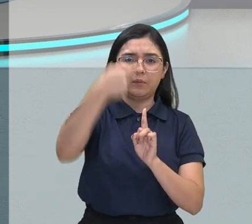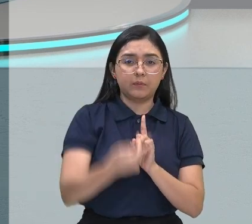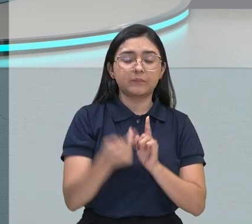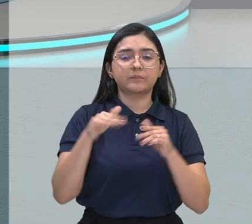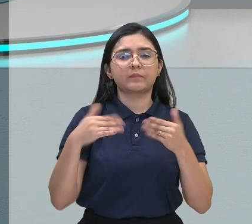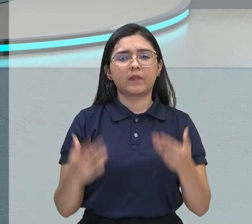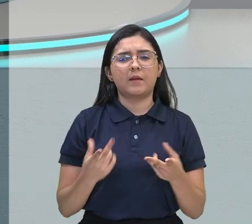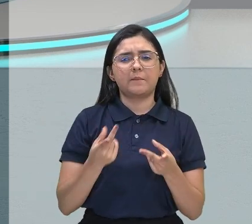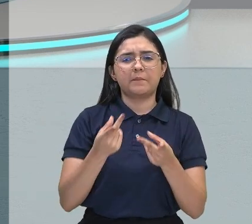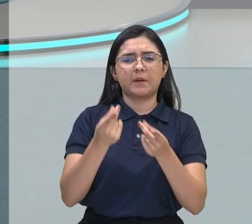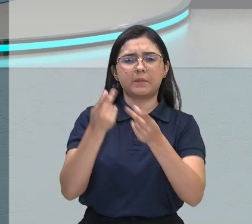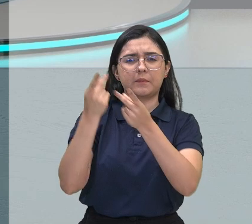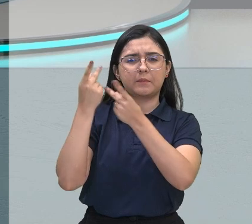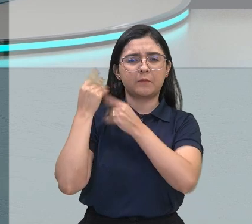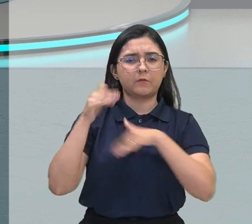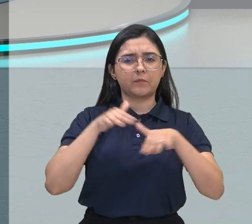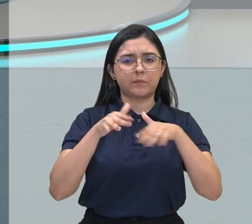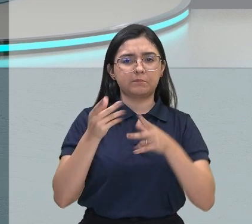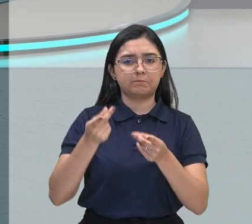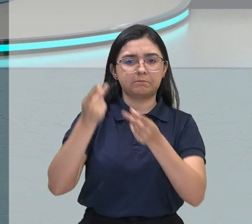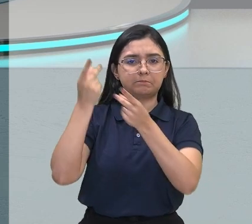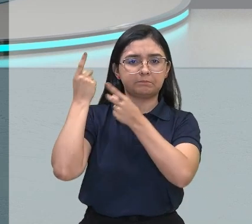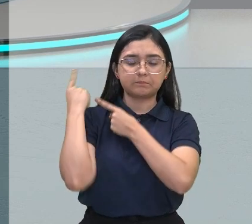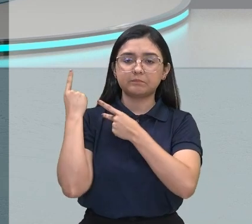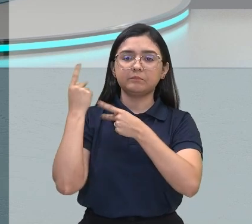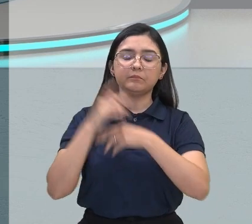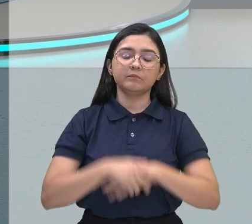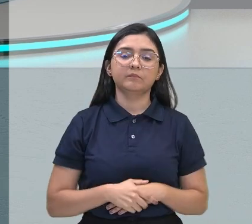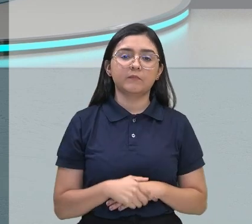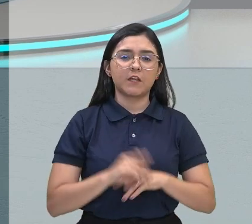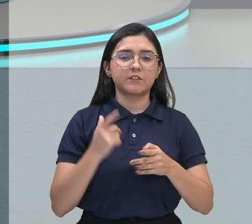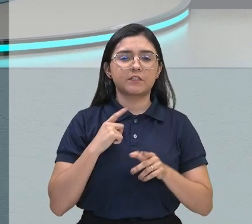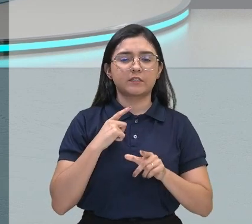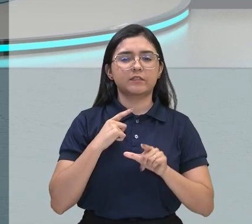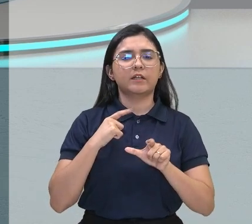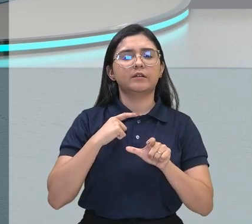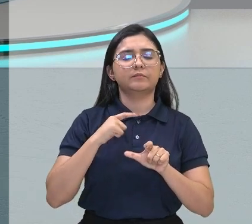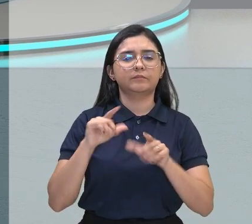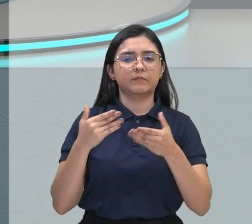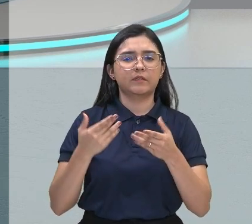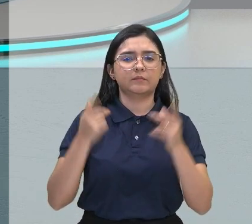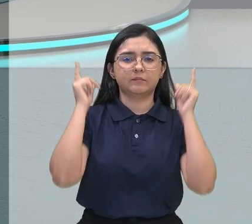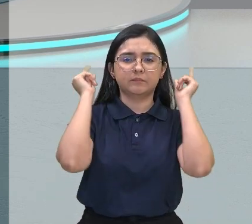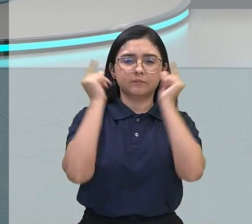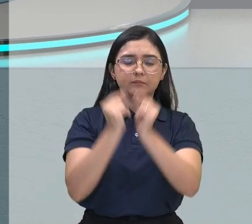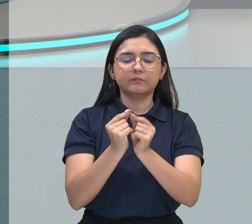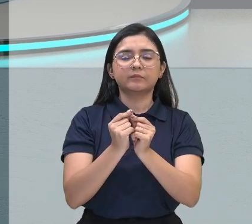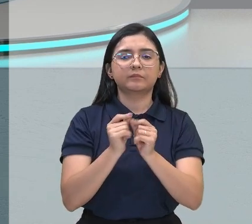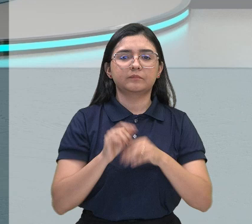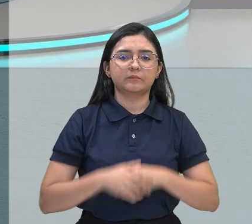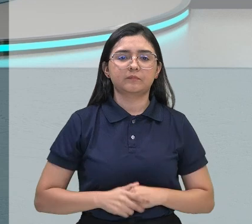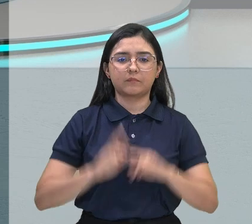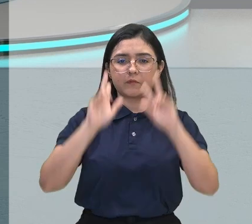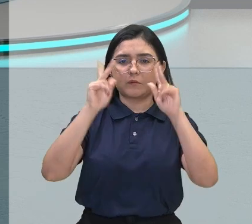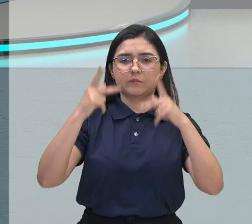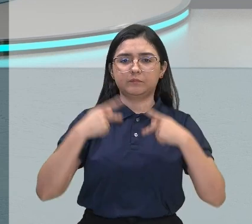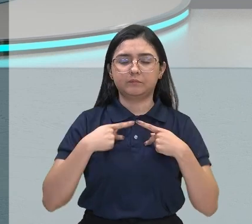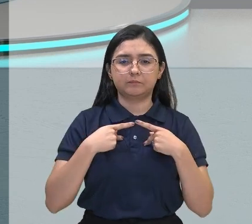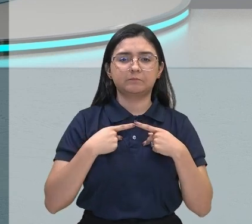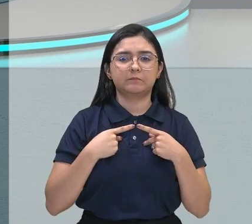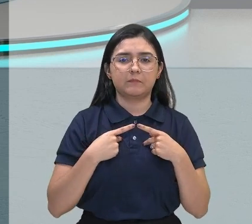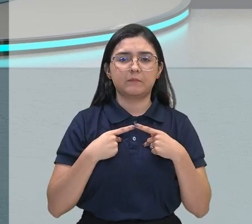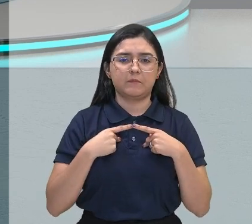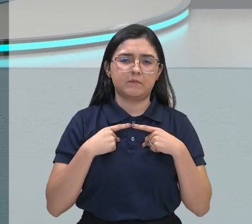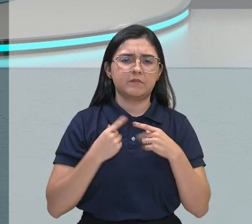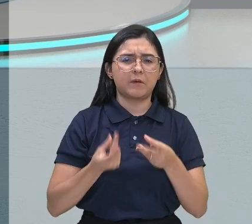primórdios, antes mesmo da civilização grega, né? Mas desde do homem lá das cavernas, são movimentações que ele